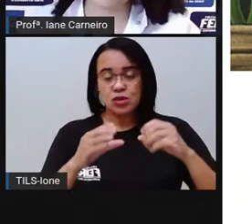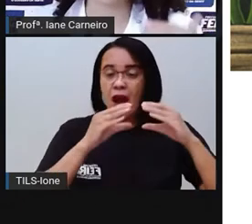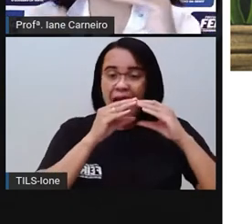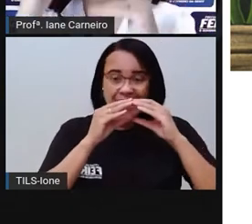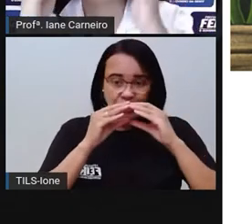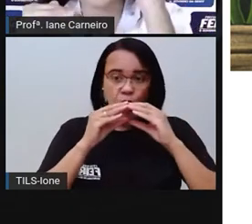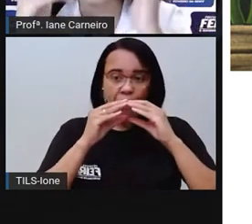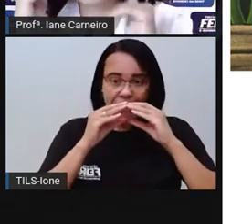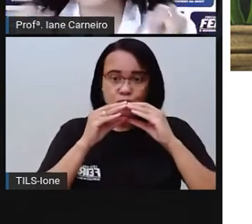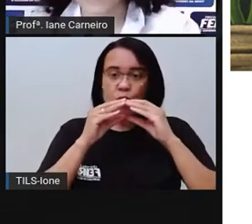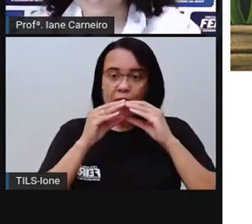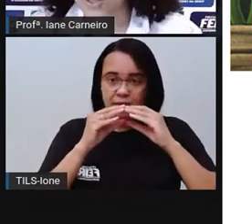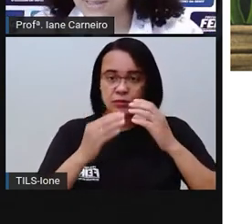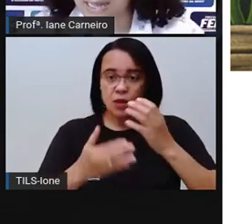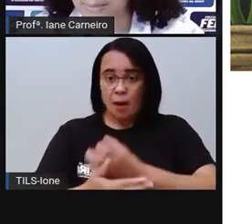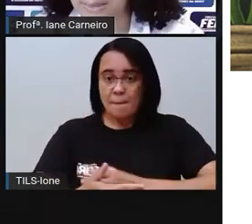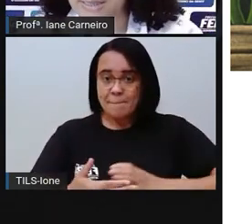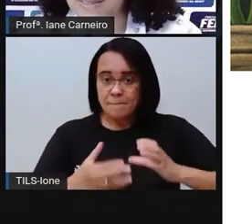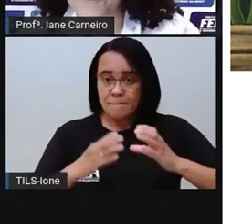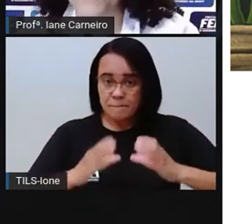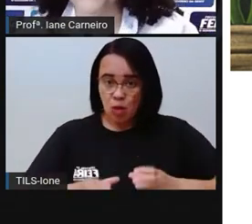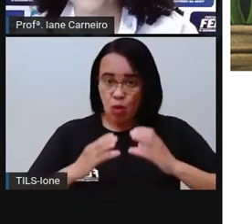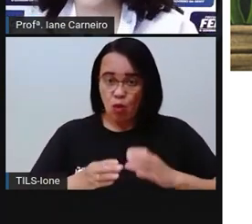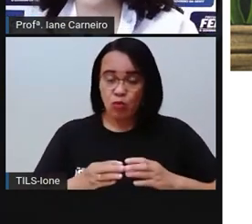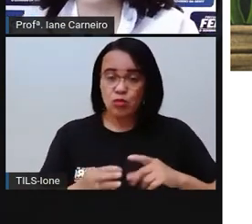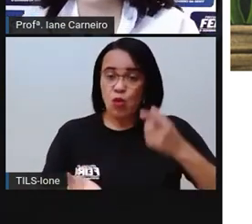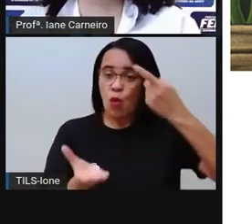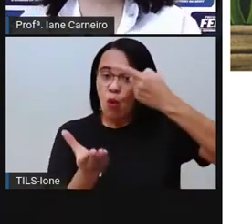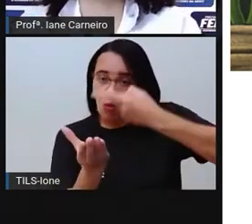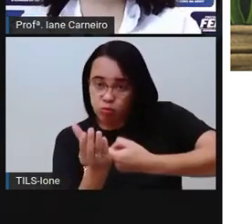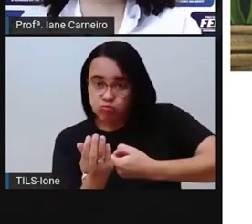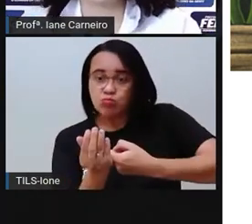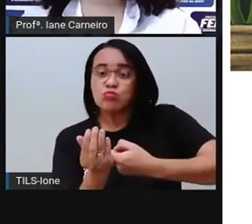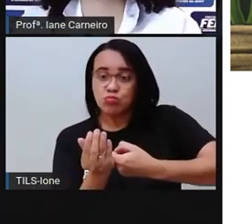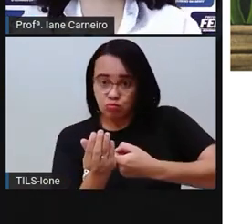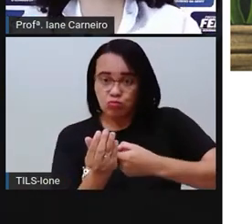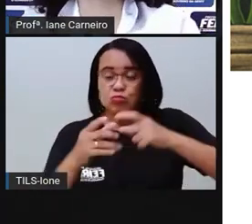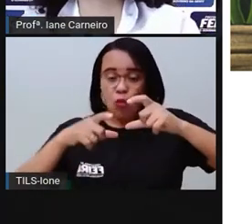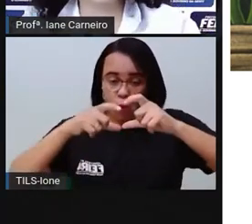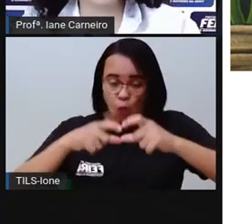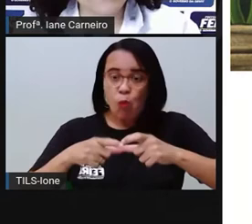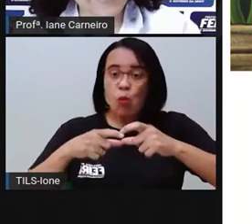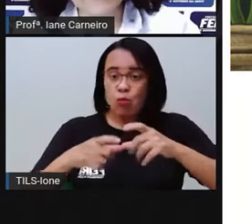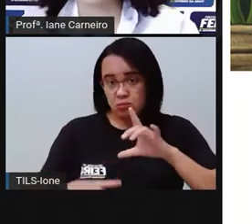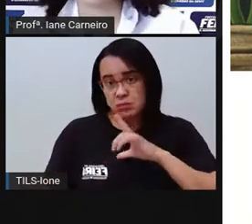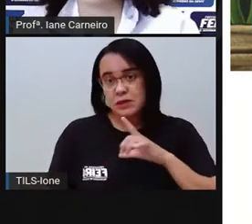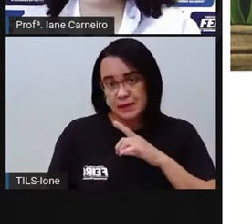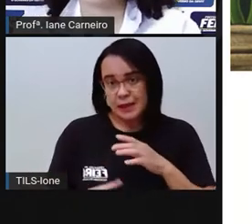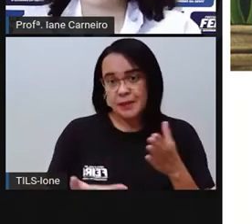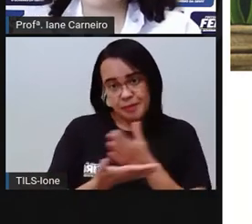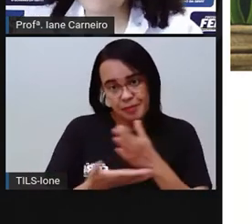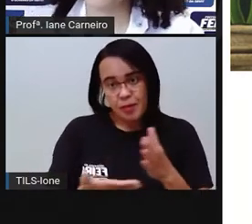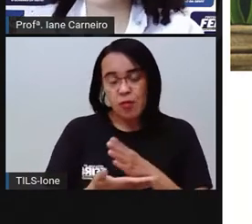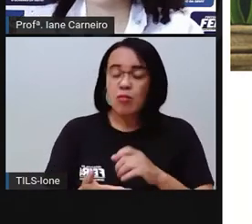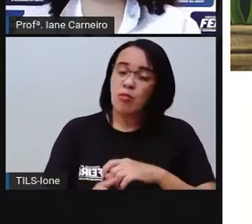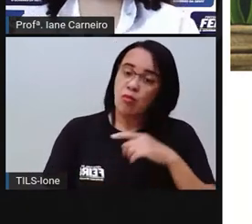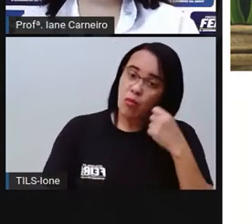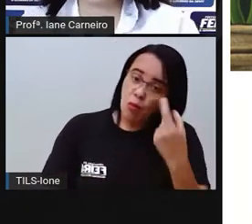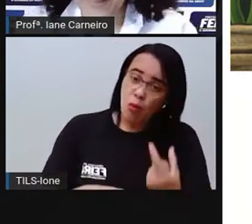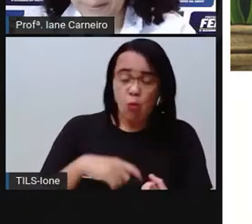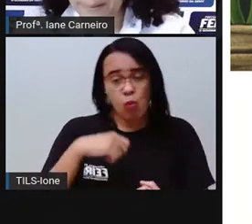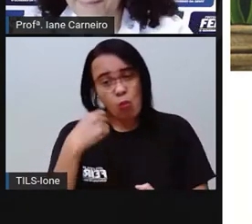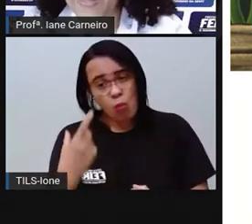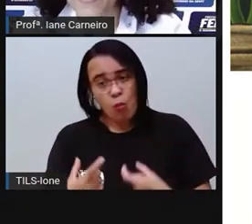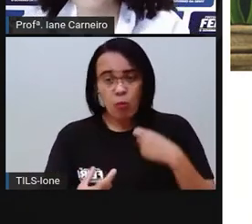Então a gente tem que, ó, balancear a nossa alimentação. Ó, além de dormir também, né? Então, se alimentar bem, além de